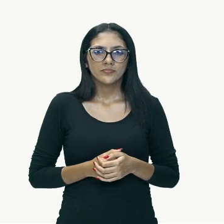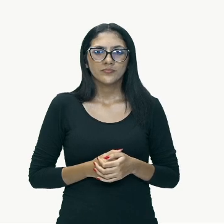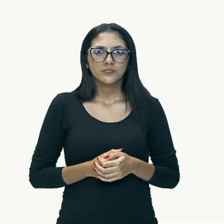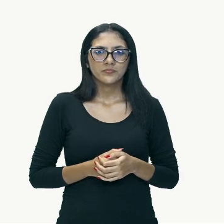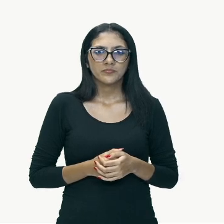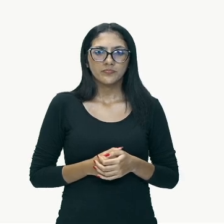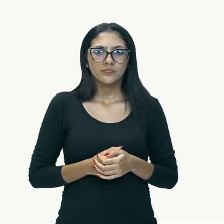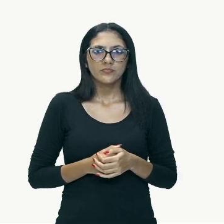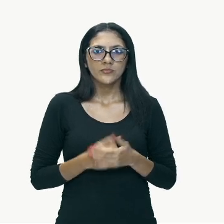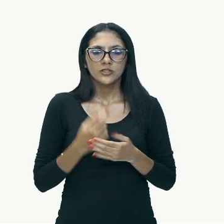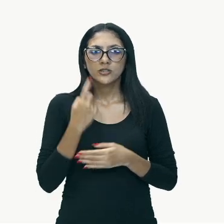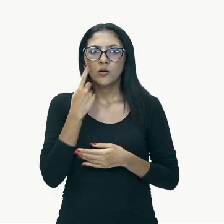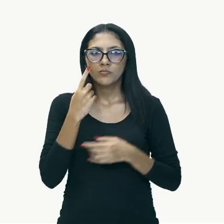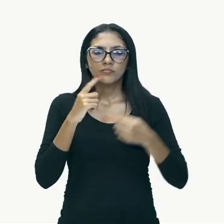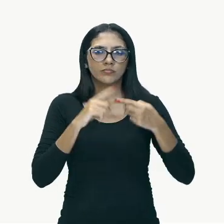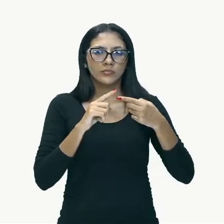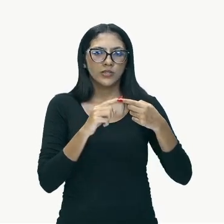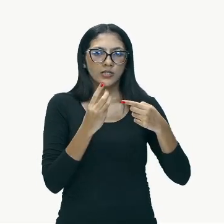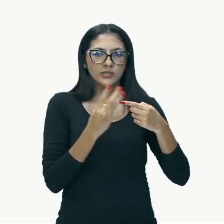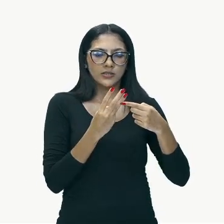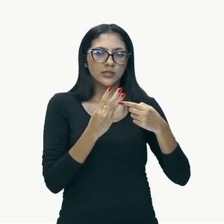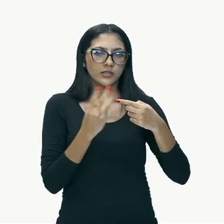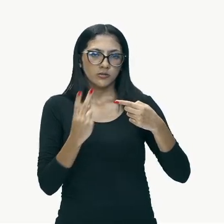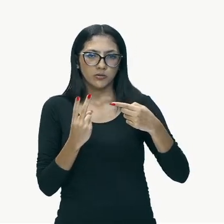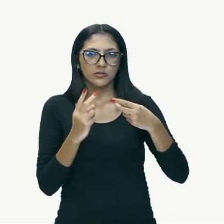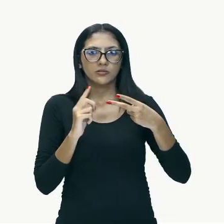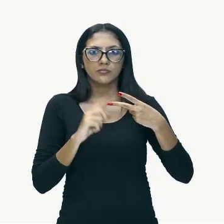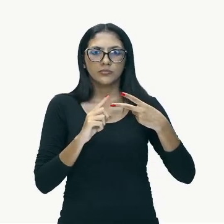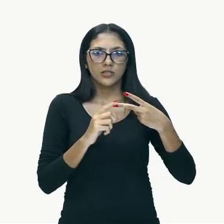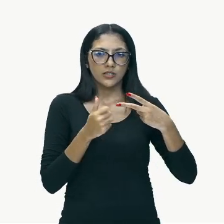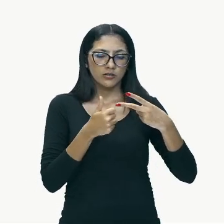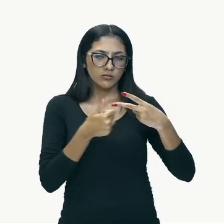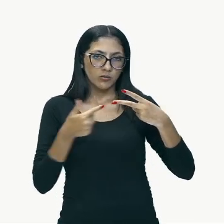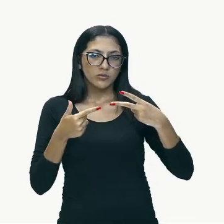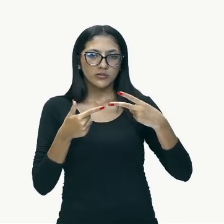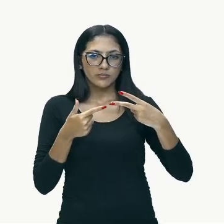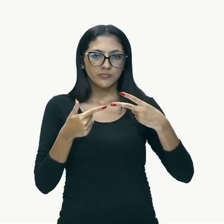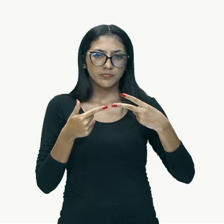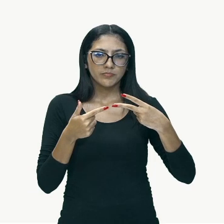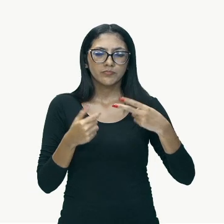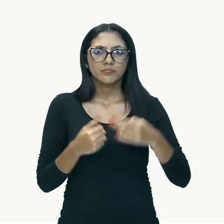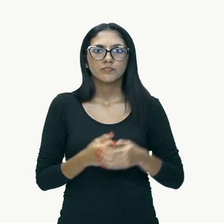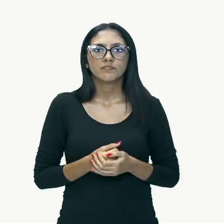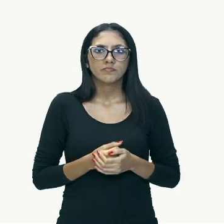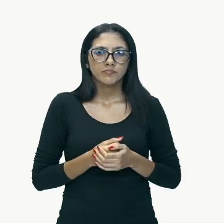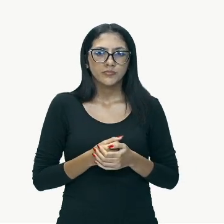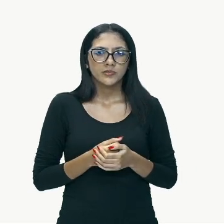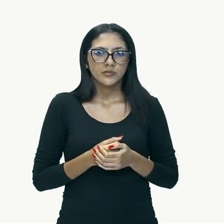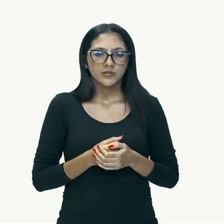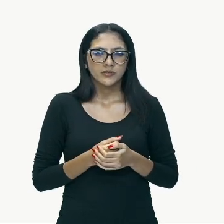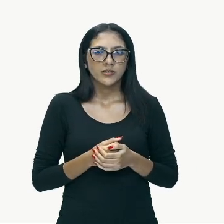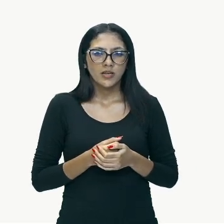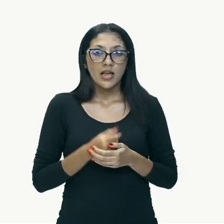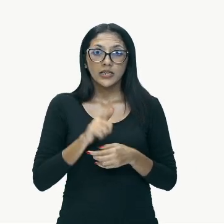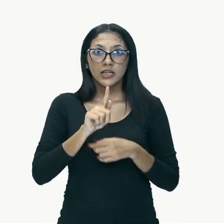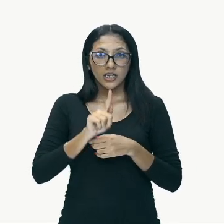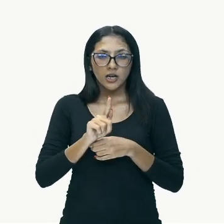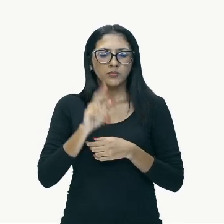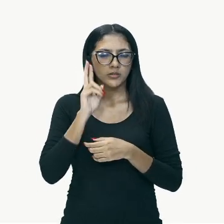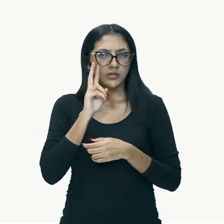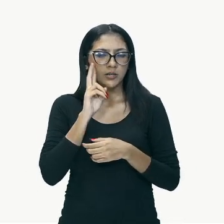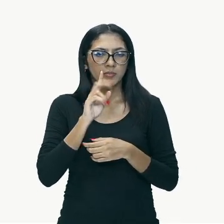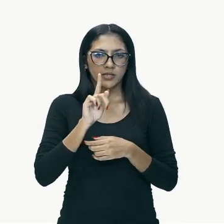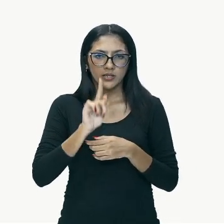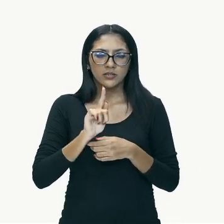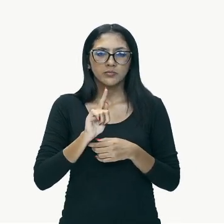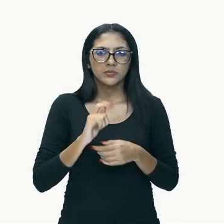Então, aqui vai dar 32 e aqui vai dar 12. No total, e isso eu estou falando em gramas,